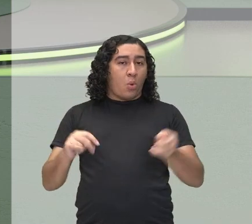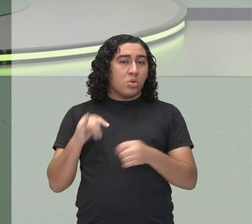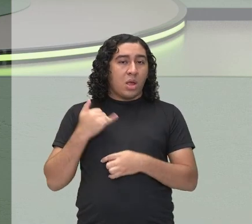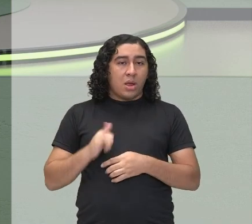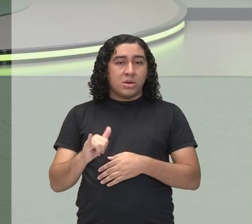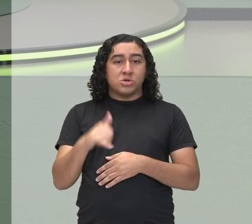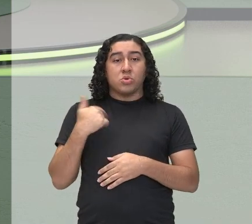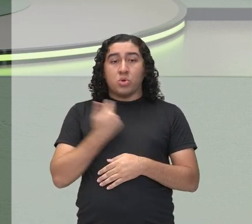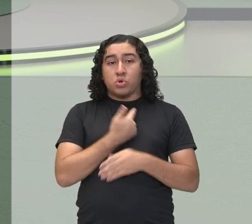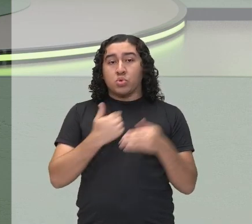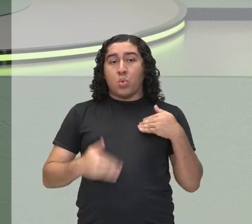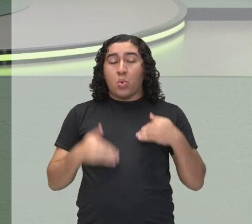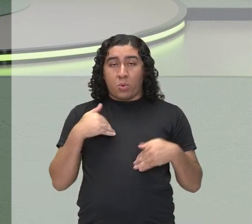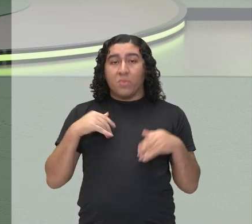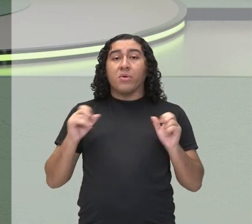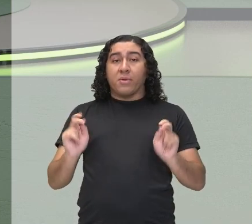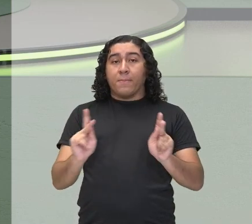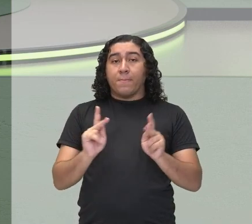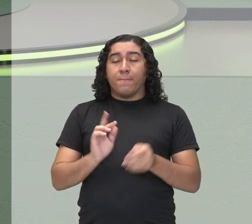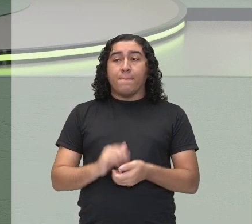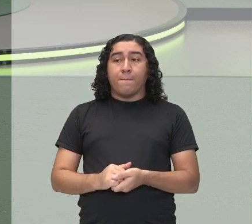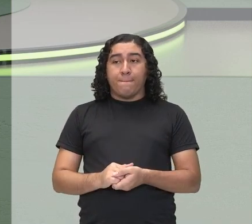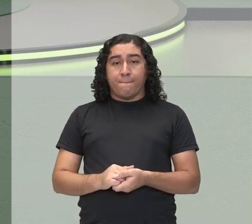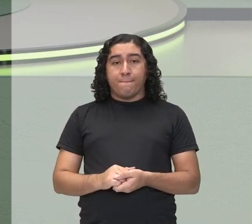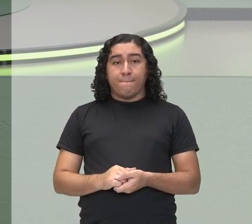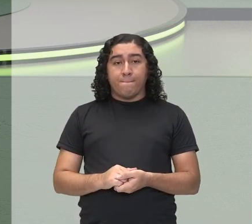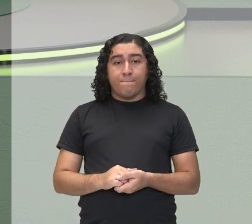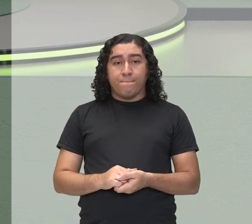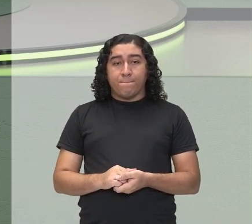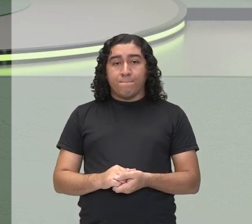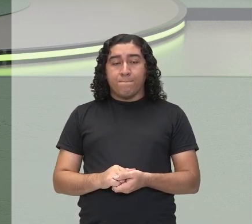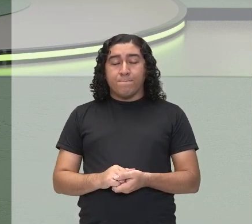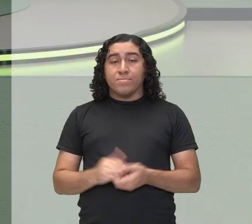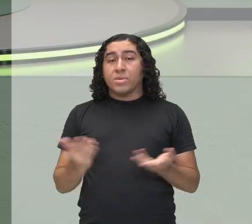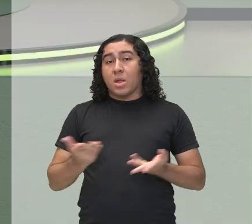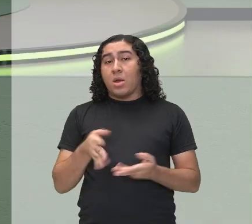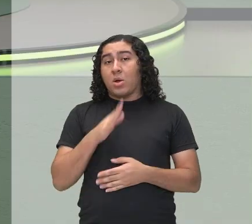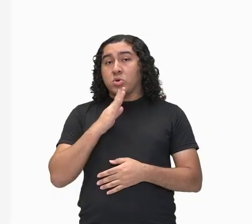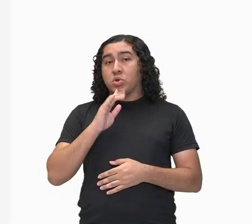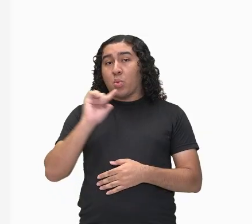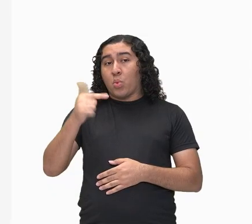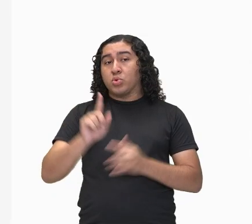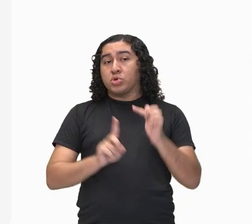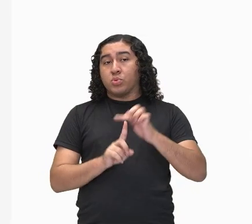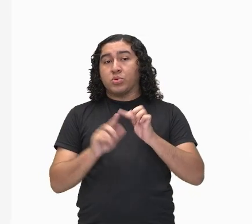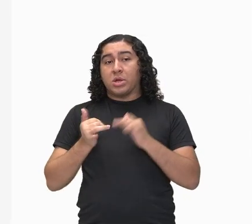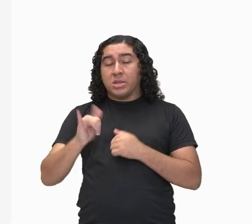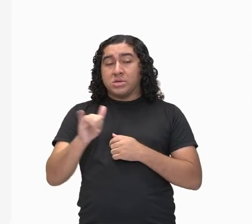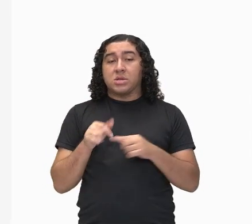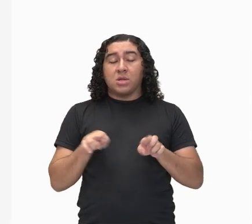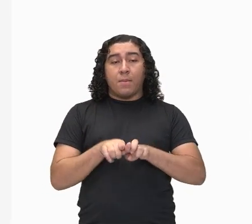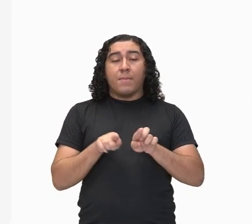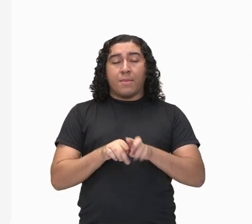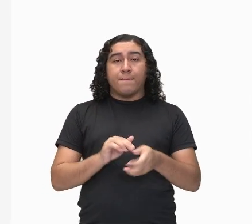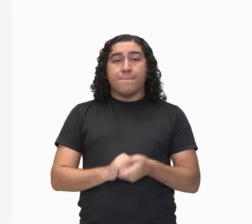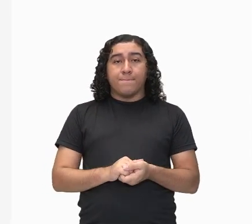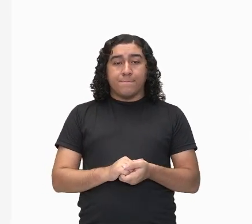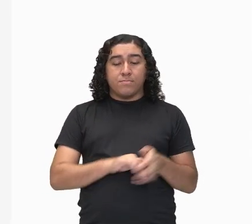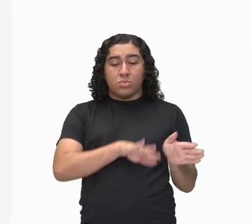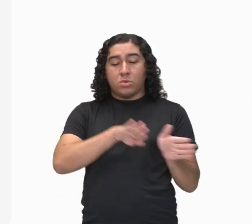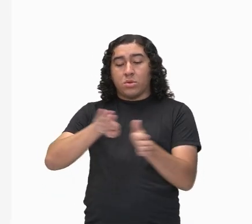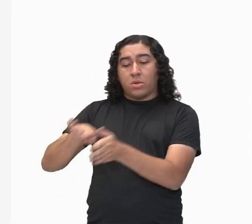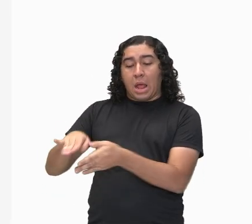para o nosso corpo, tá? Vamos agora conhecer um outro tipo de energia, que é a energia